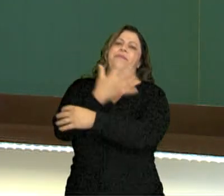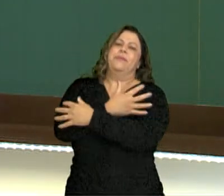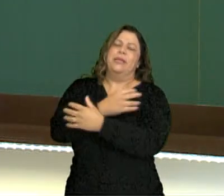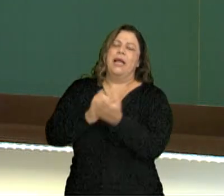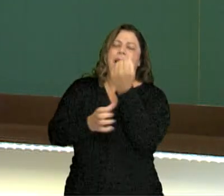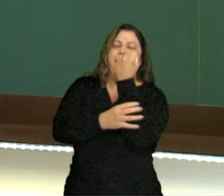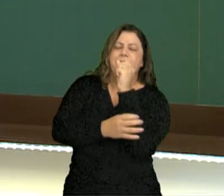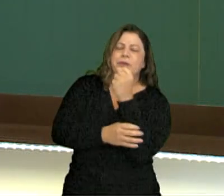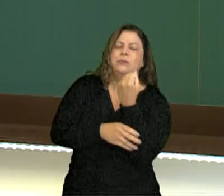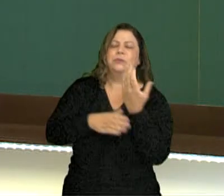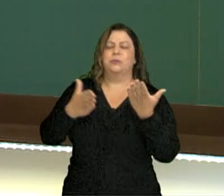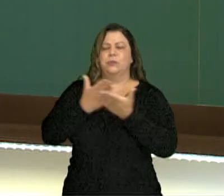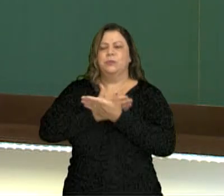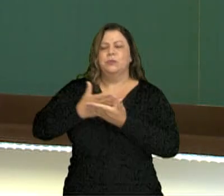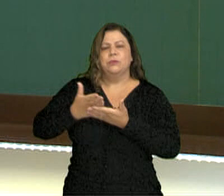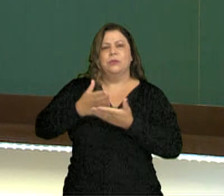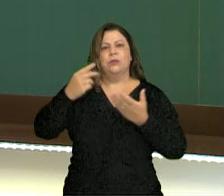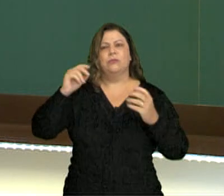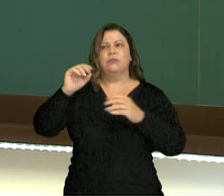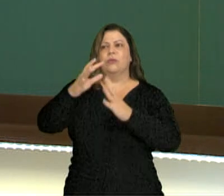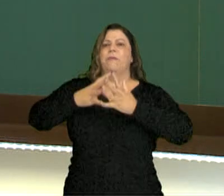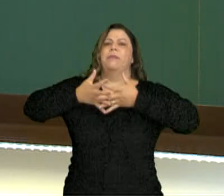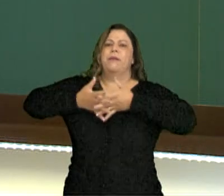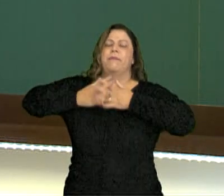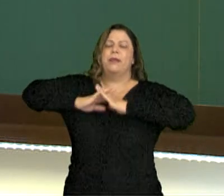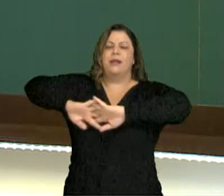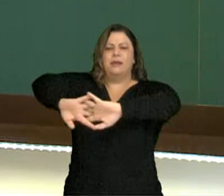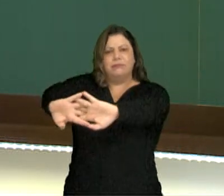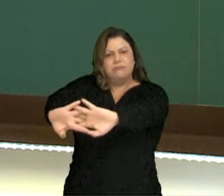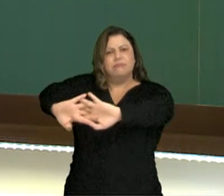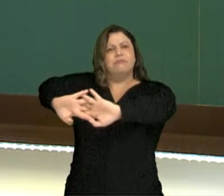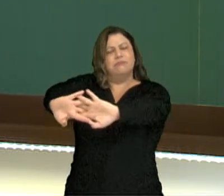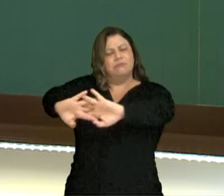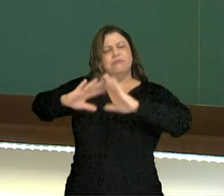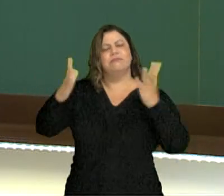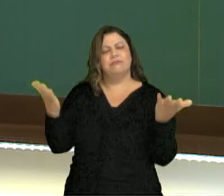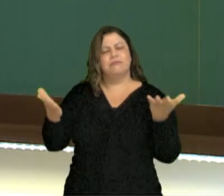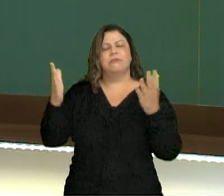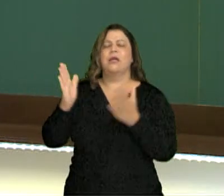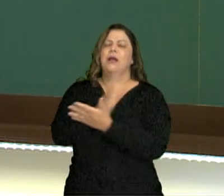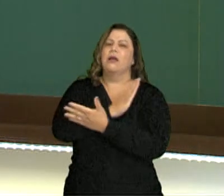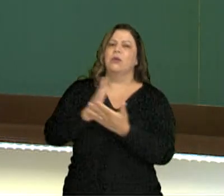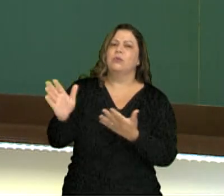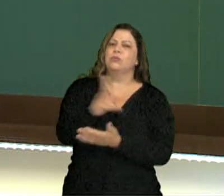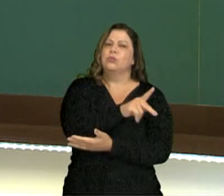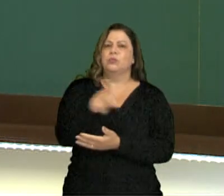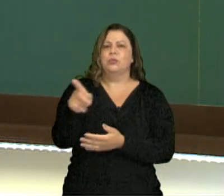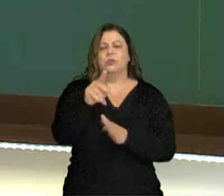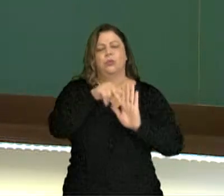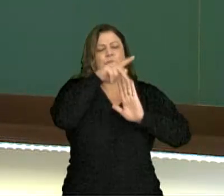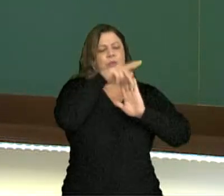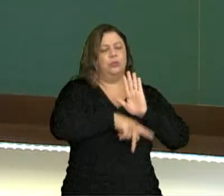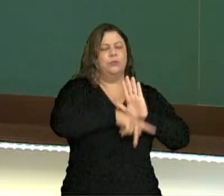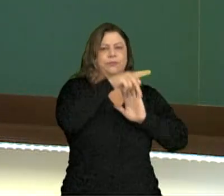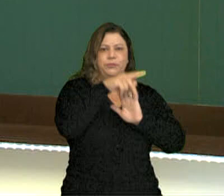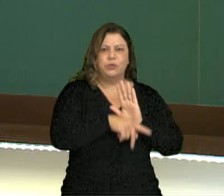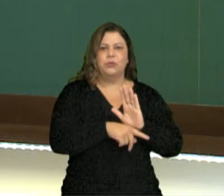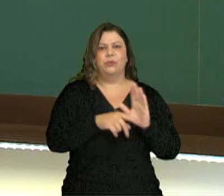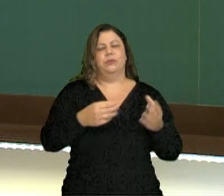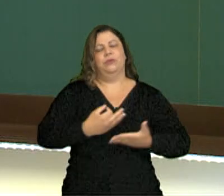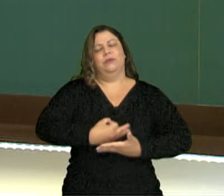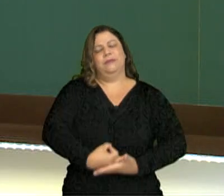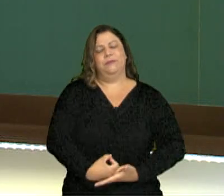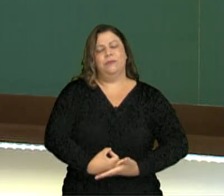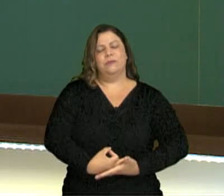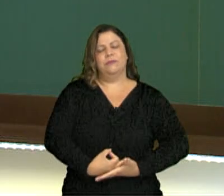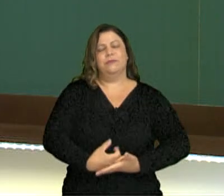alguma atividade vocês faziam aqueles alongamentos. Alguns professores trabalham com projetos ali de yoga,